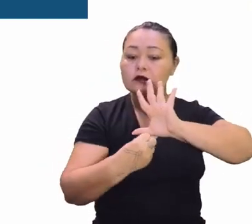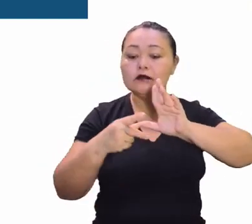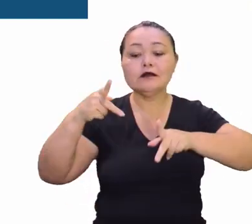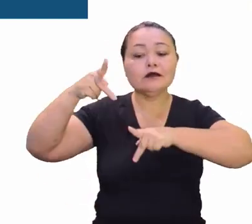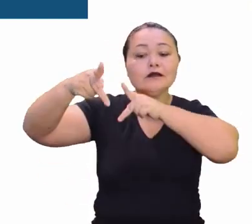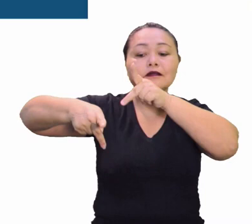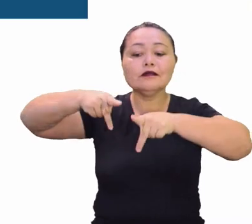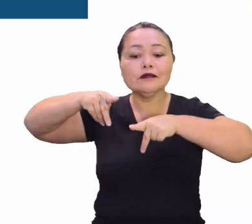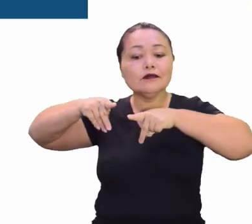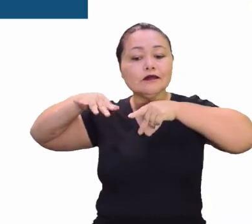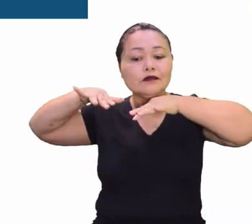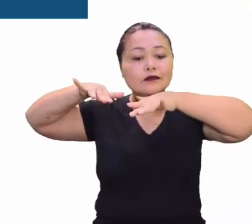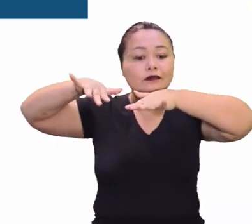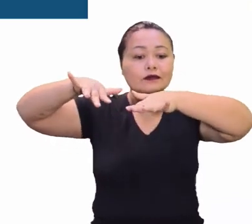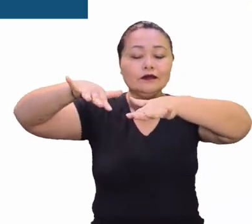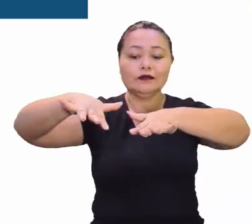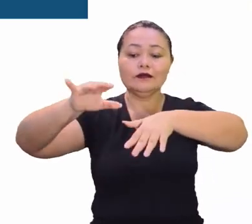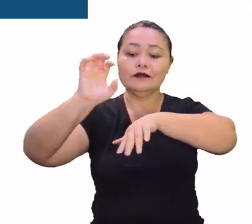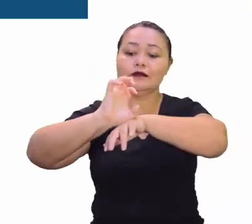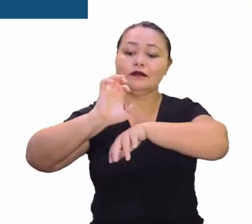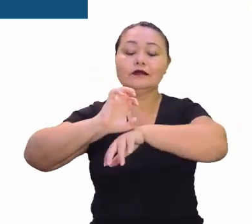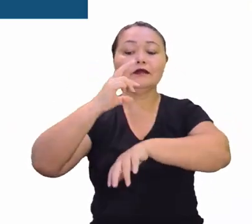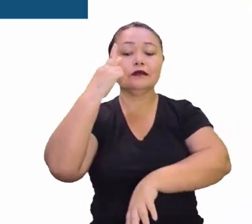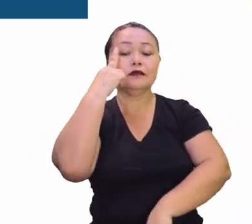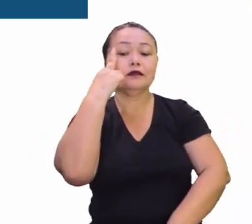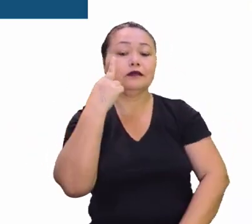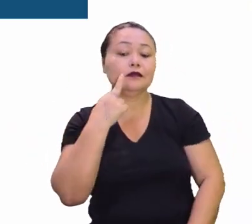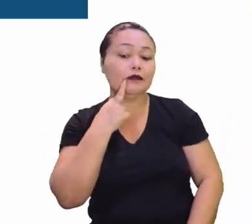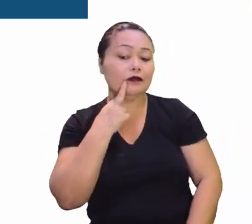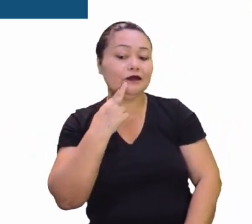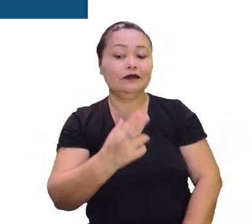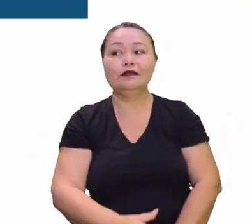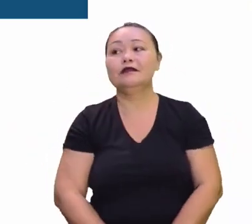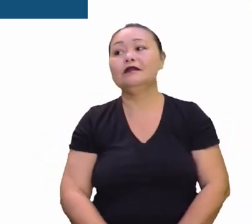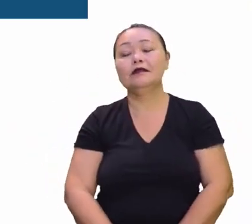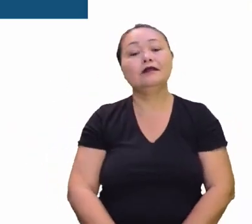da Amazônia e do povoamento de Rondônia.